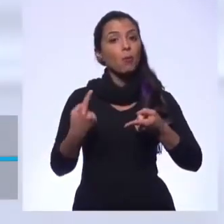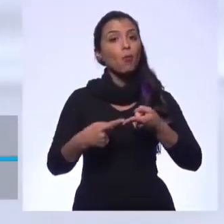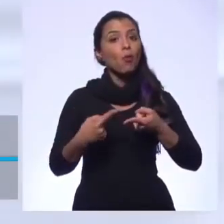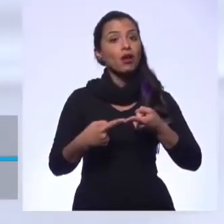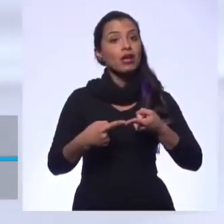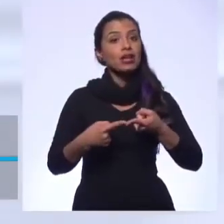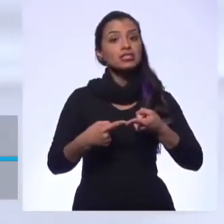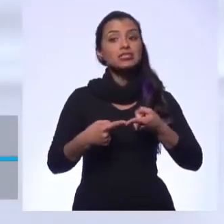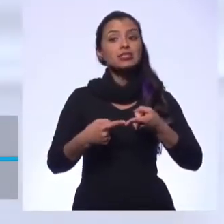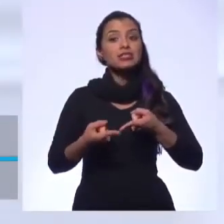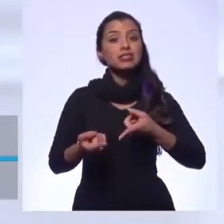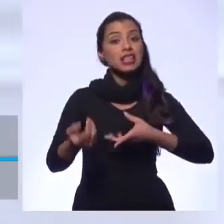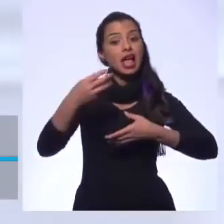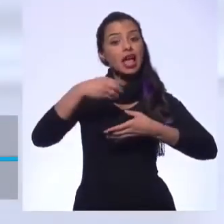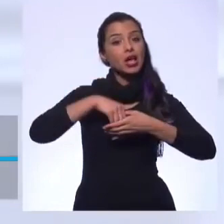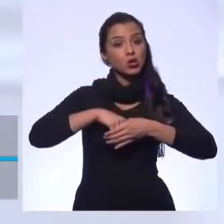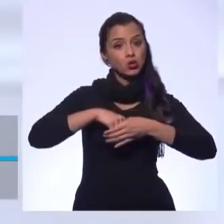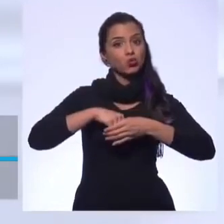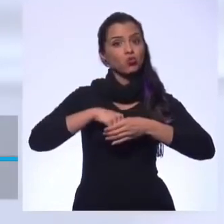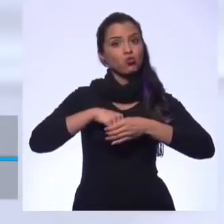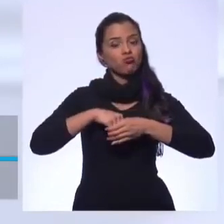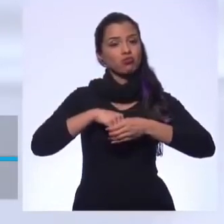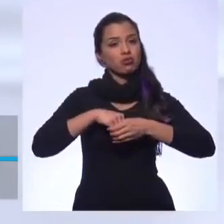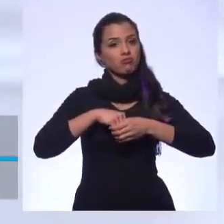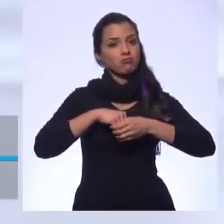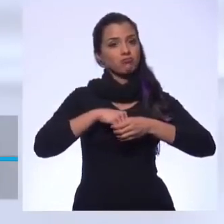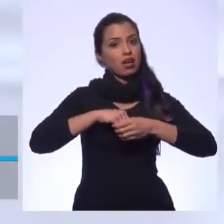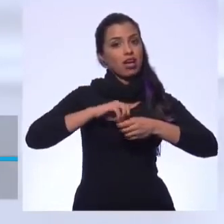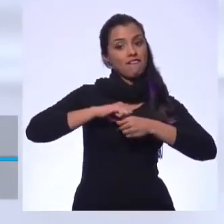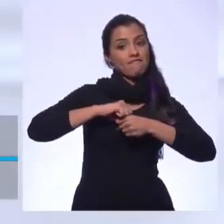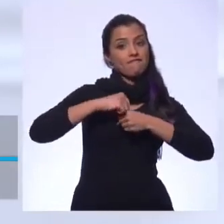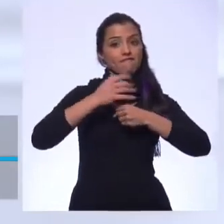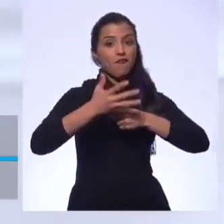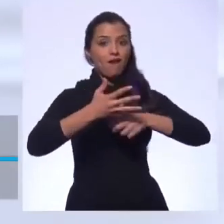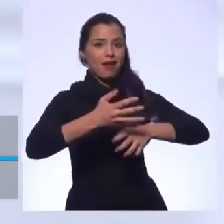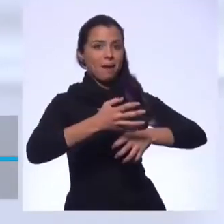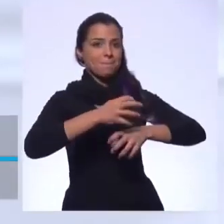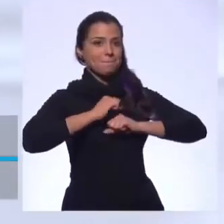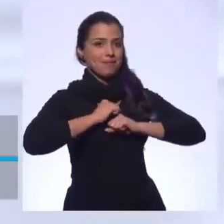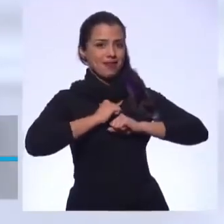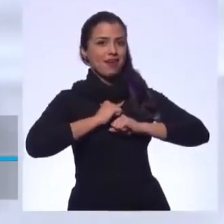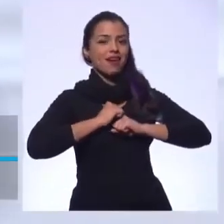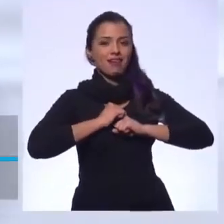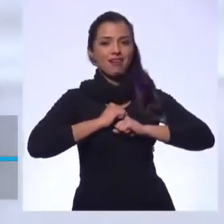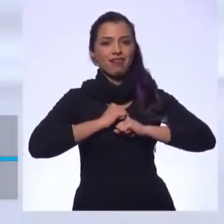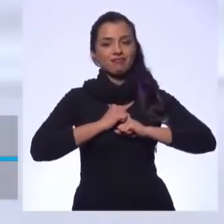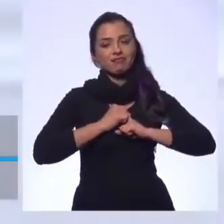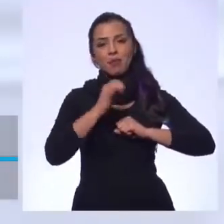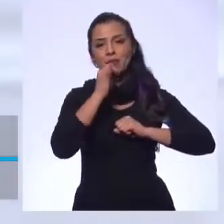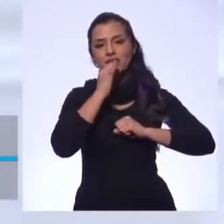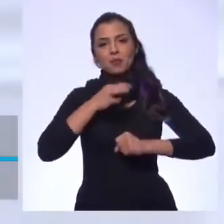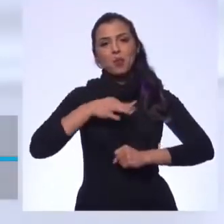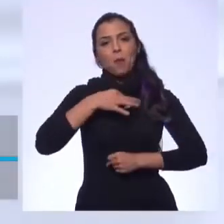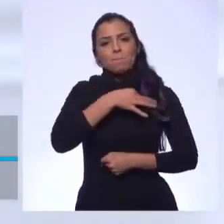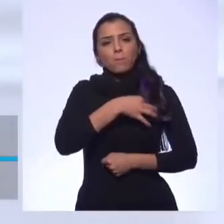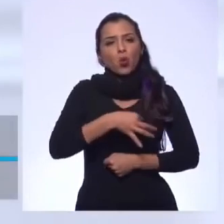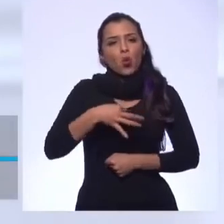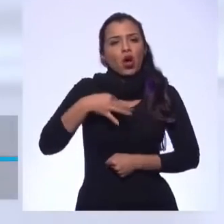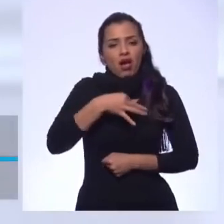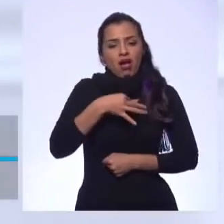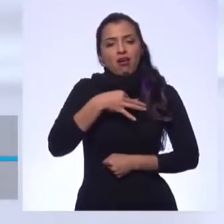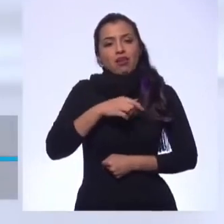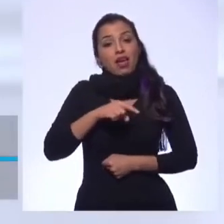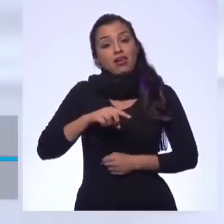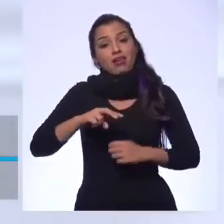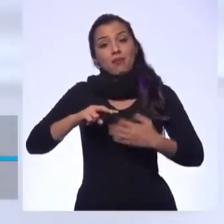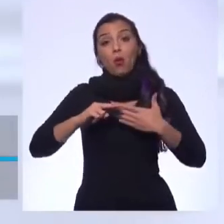físicos? Eles carregam no corpo, né, do lado de fora, tá? Então vai carregar pulga, etc e tal, que pode causar doença, tá